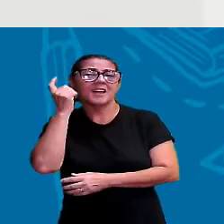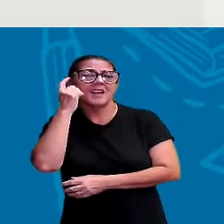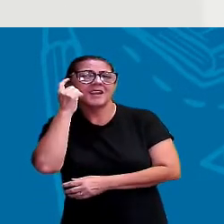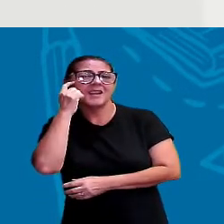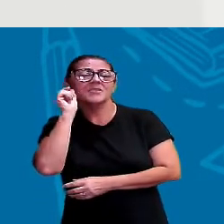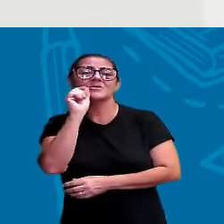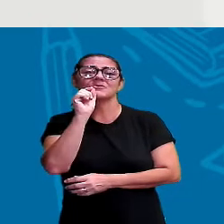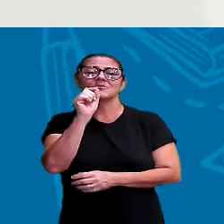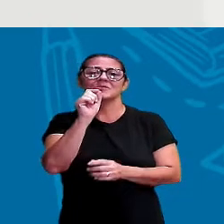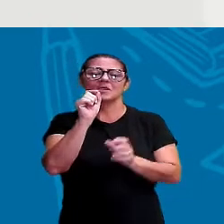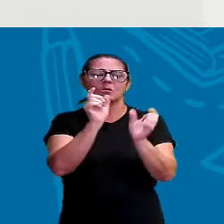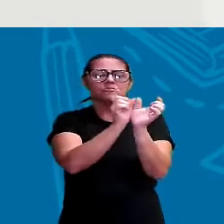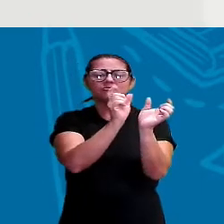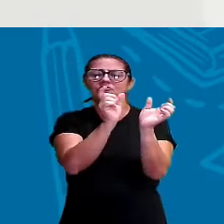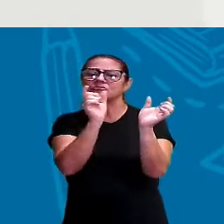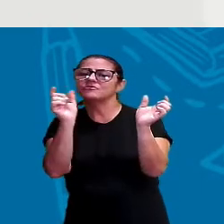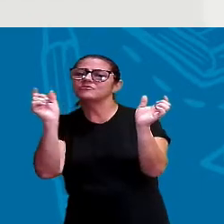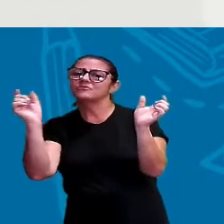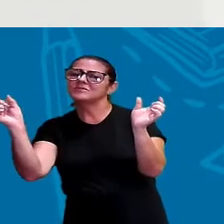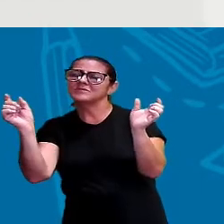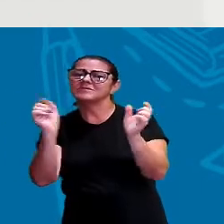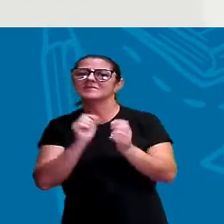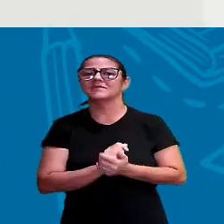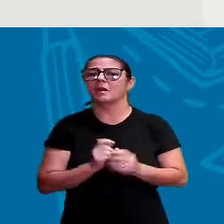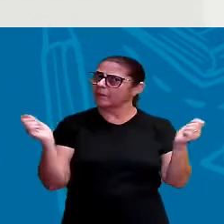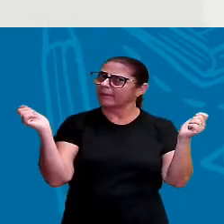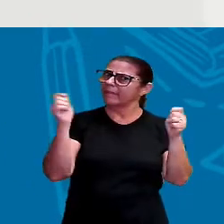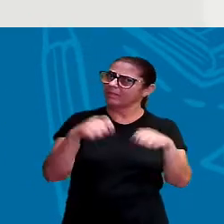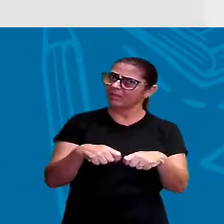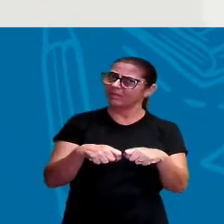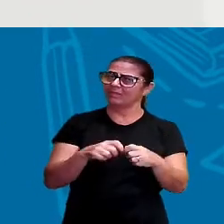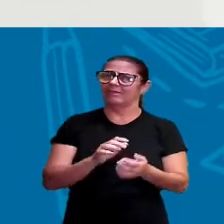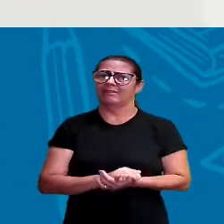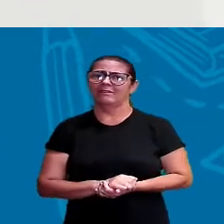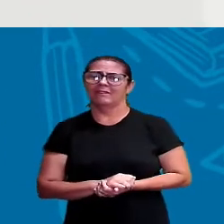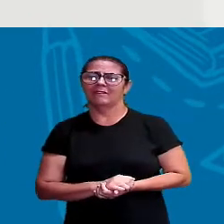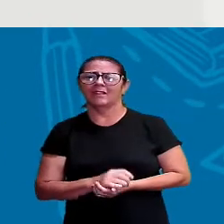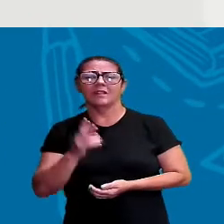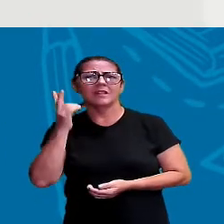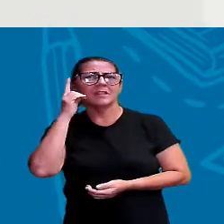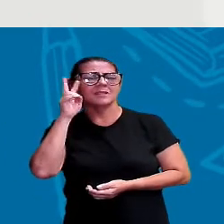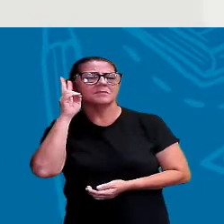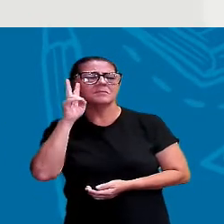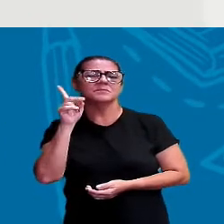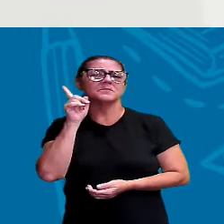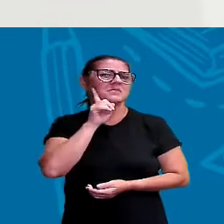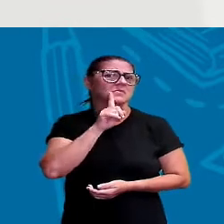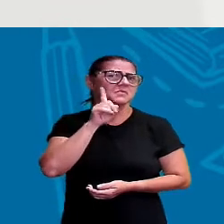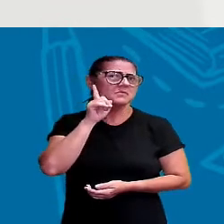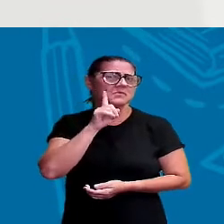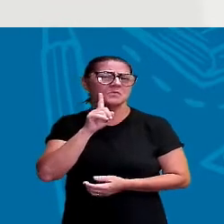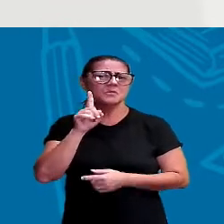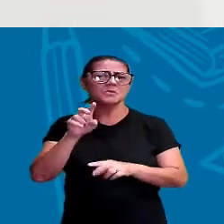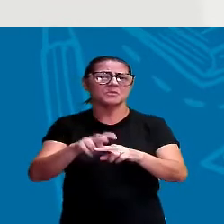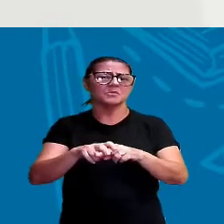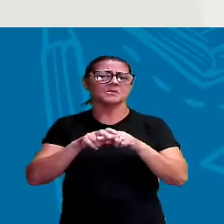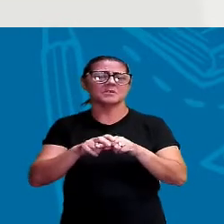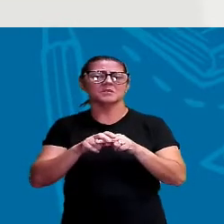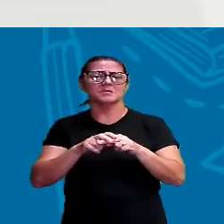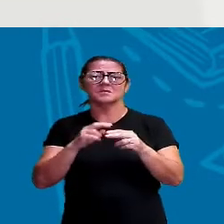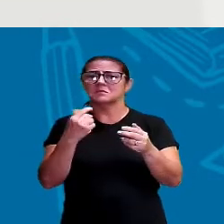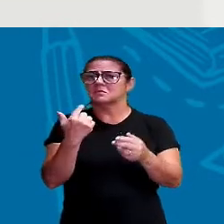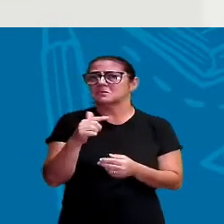foi o quê? As comic strips, ou seja, as tirinhas. Então, lembra, nos Estados Unidos, e o motivo, não tinha